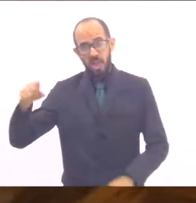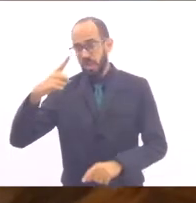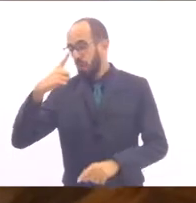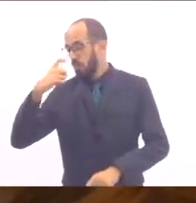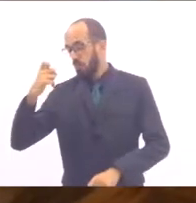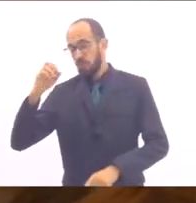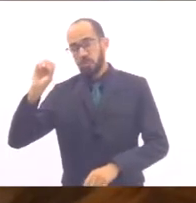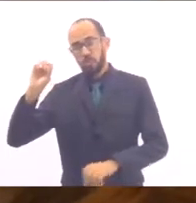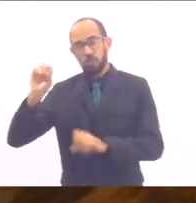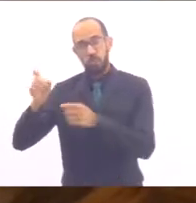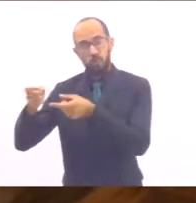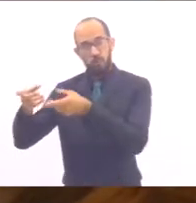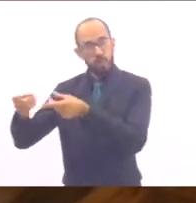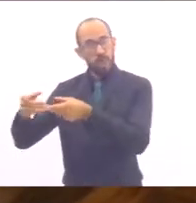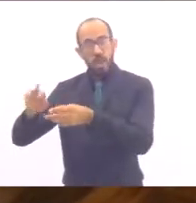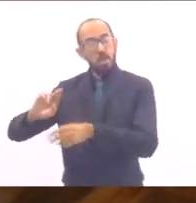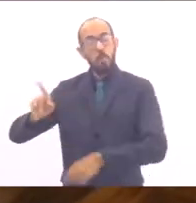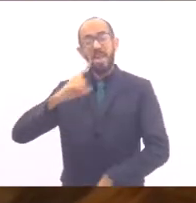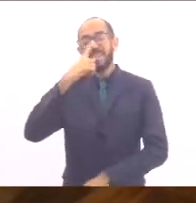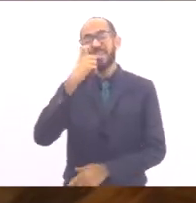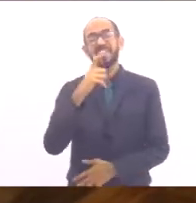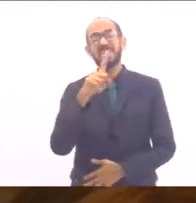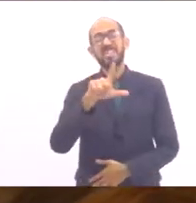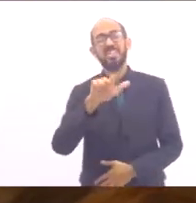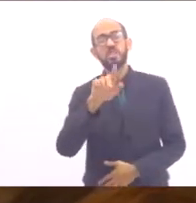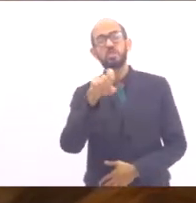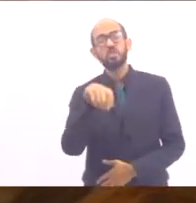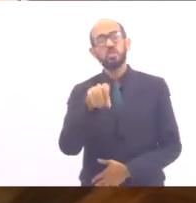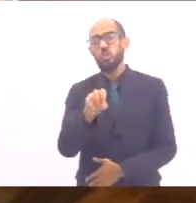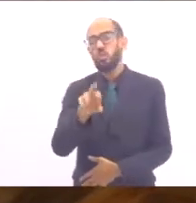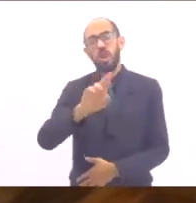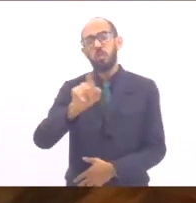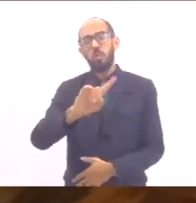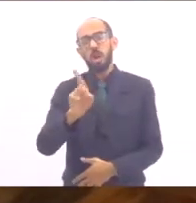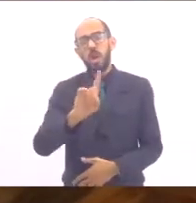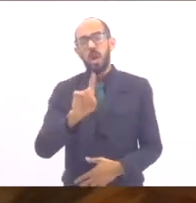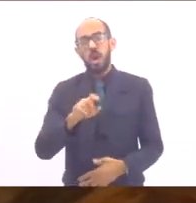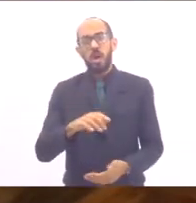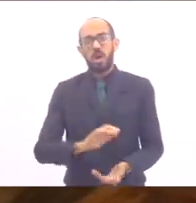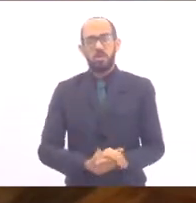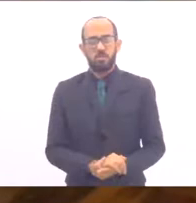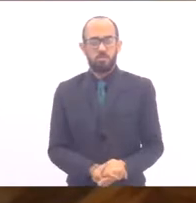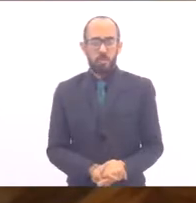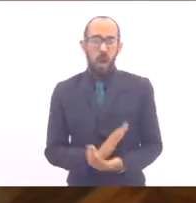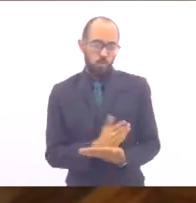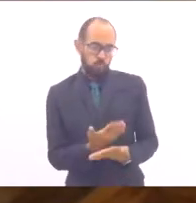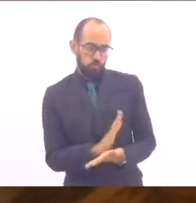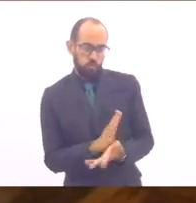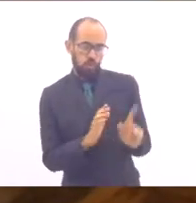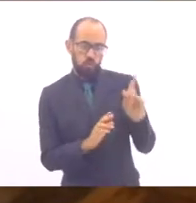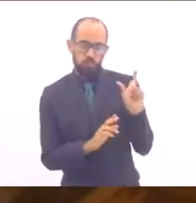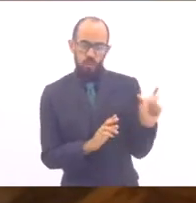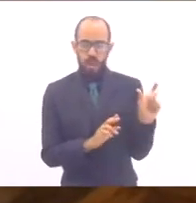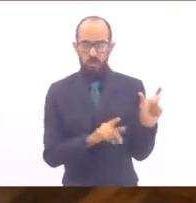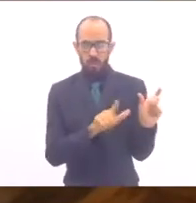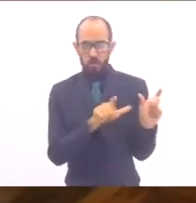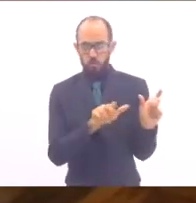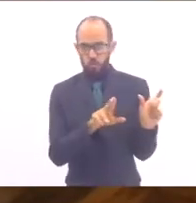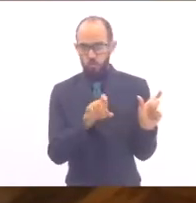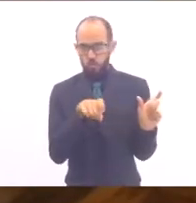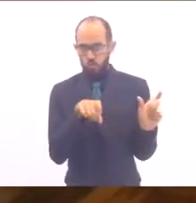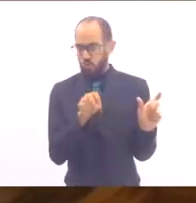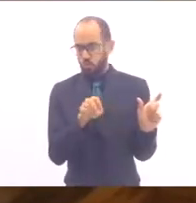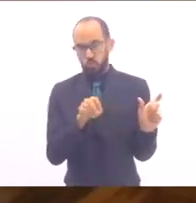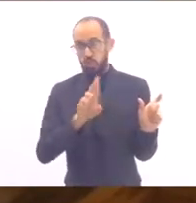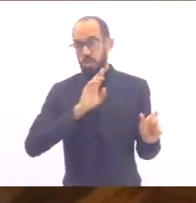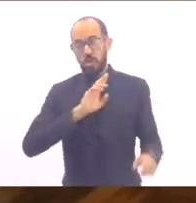dizem lixo por aí, que não é lixo, que agora tem uns aí que diz que é luxo. Luxo para quem? Para nós, não, porque não chega o luxo na